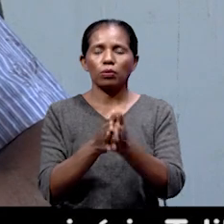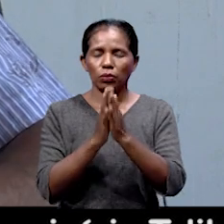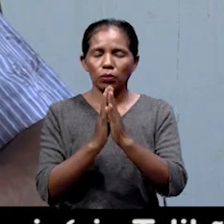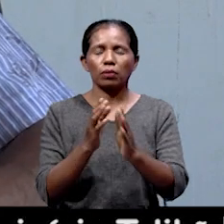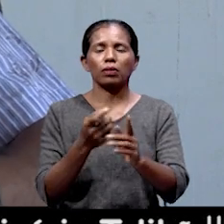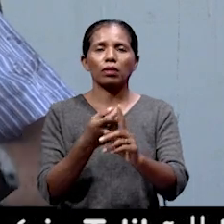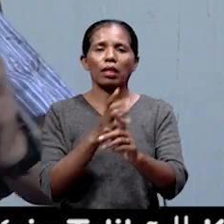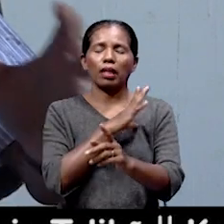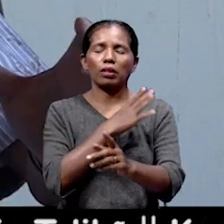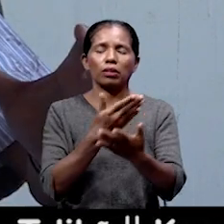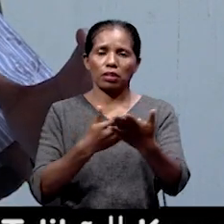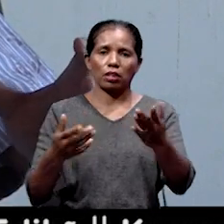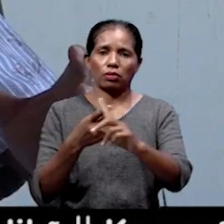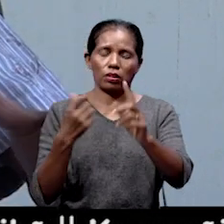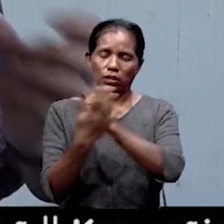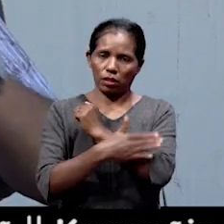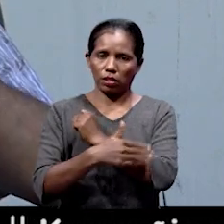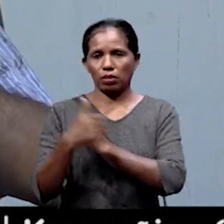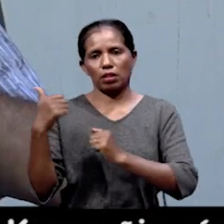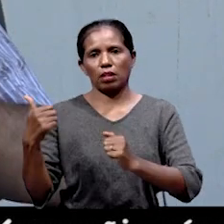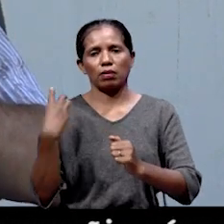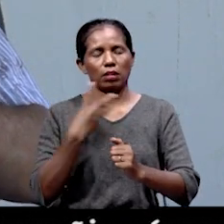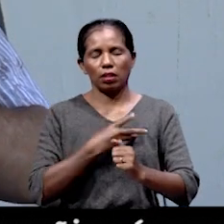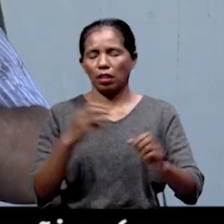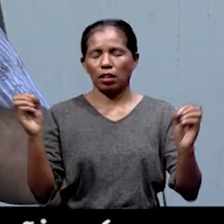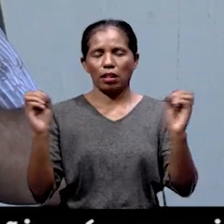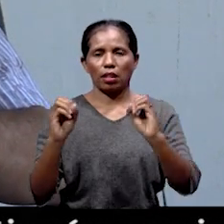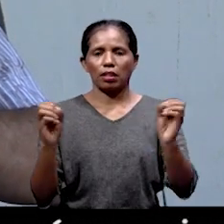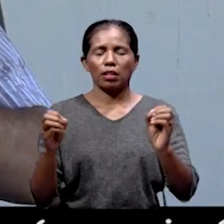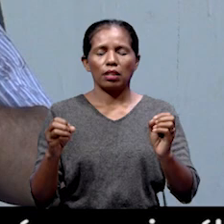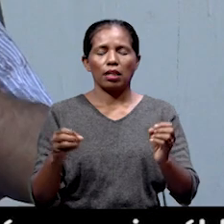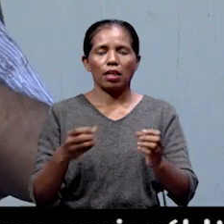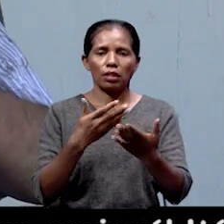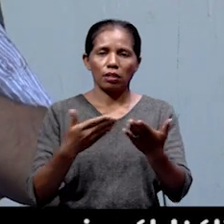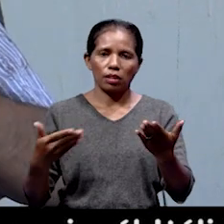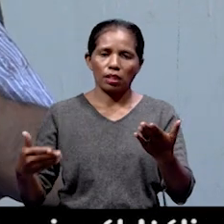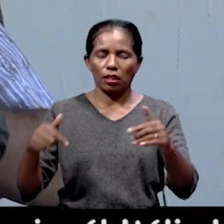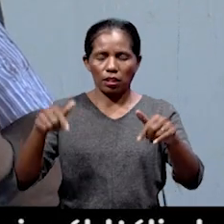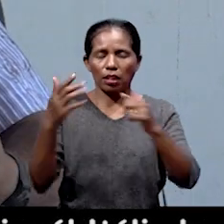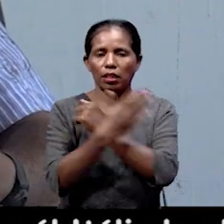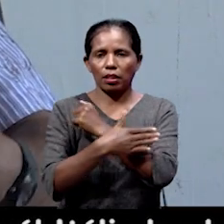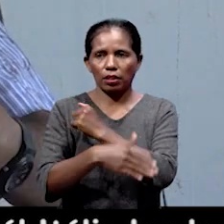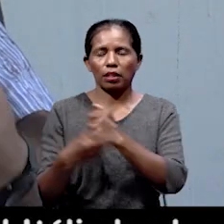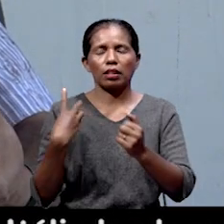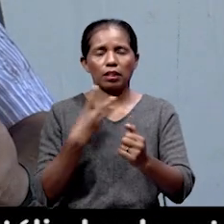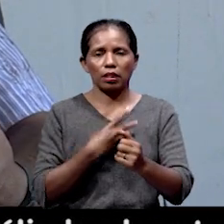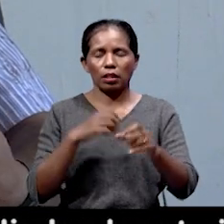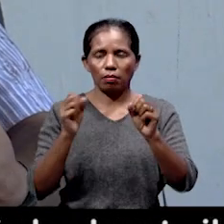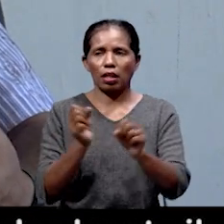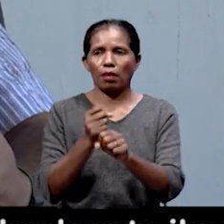importação e tal é balanço ó exportação tamba lá é investimento e aí larang para depois ita vele de